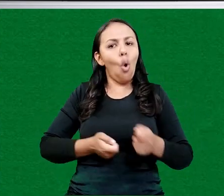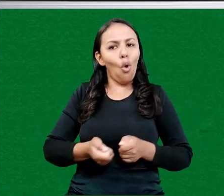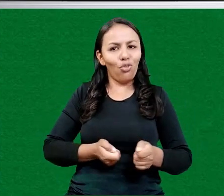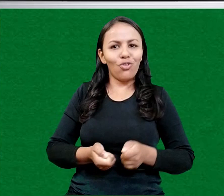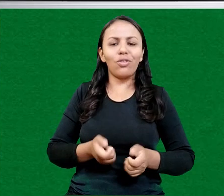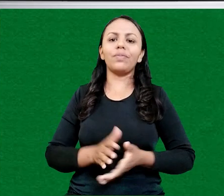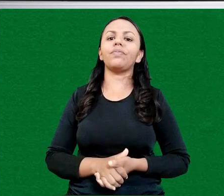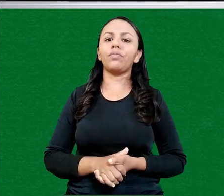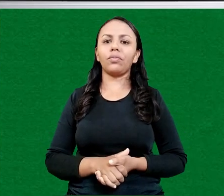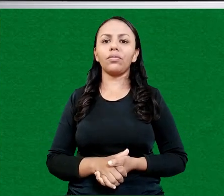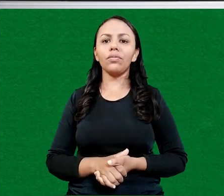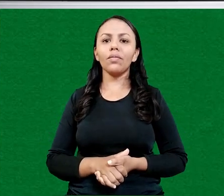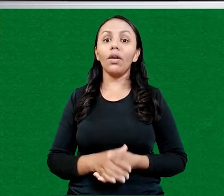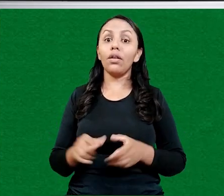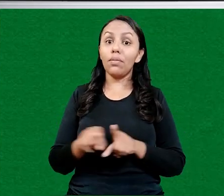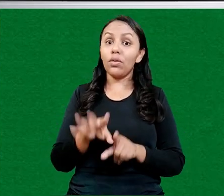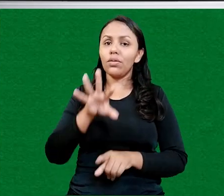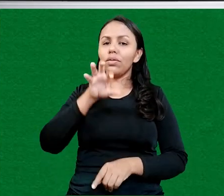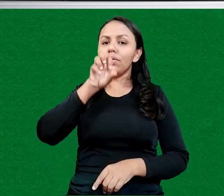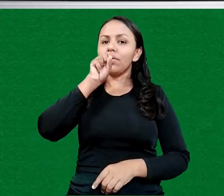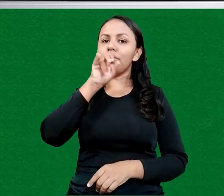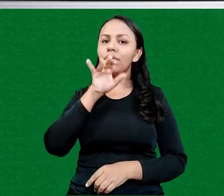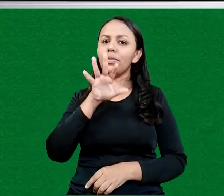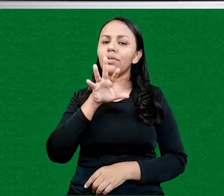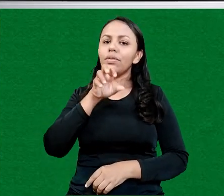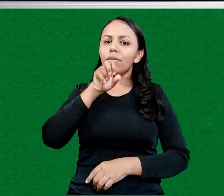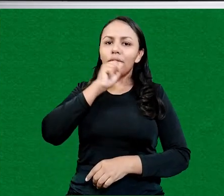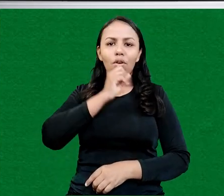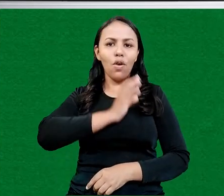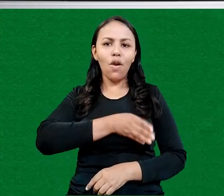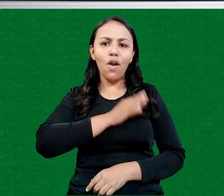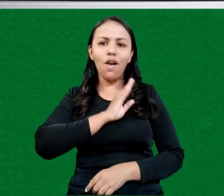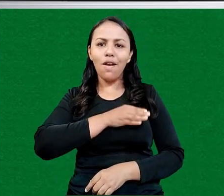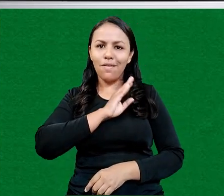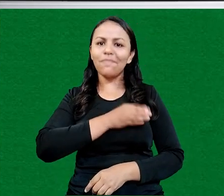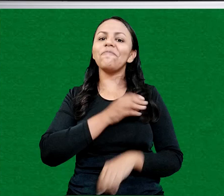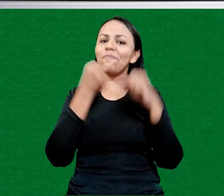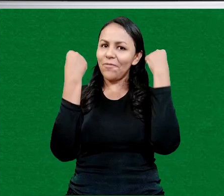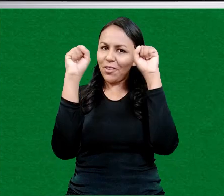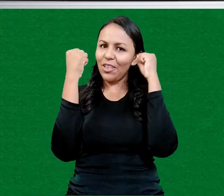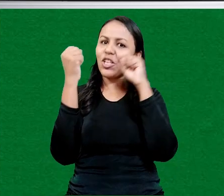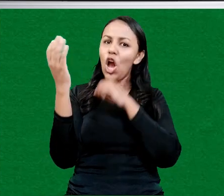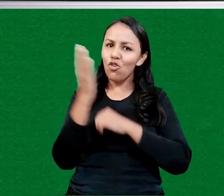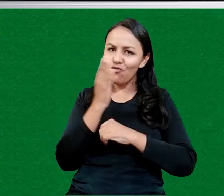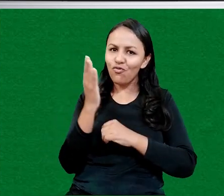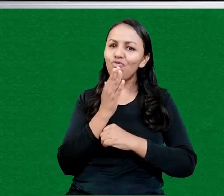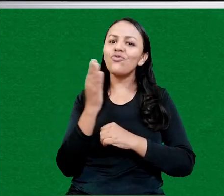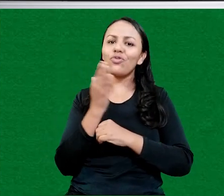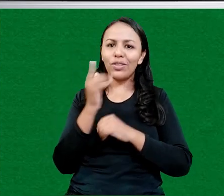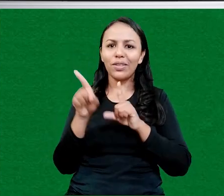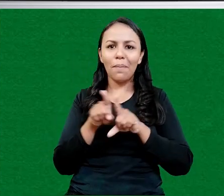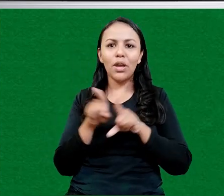corporal, as funções respiratórias e cardíacas. O exercício, ele modula as